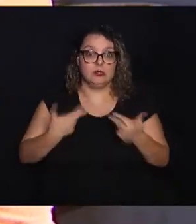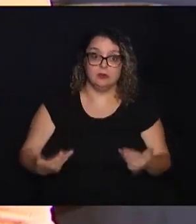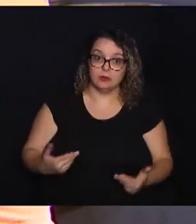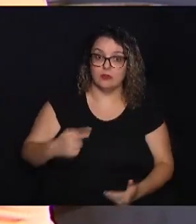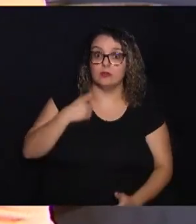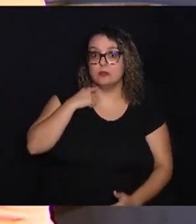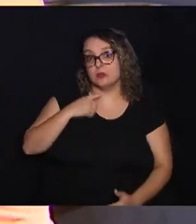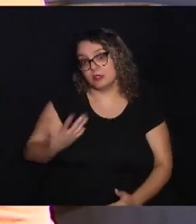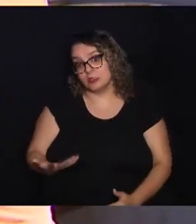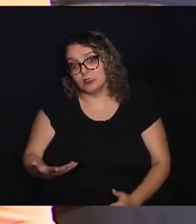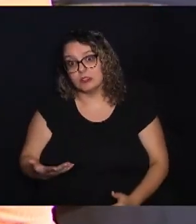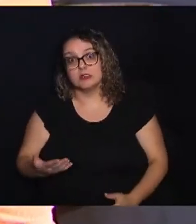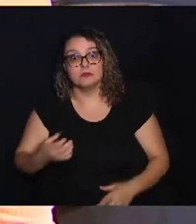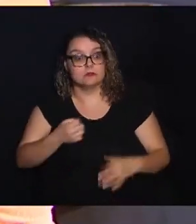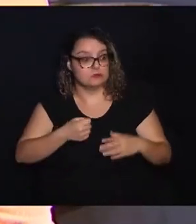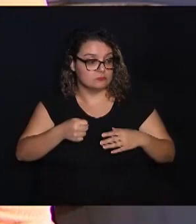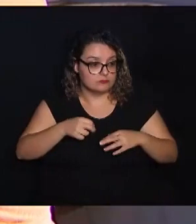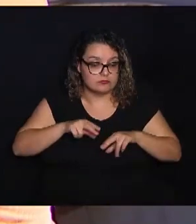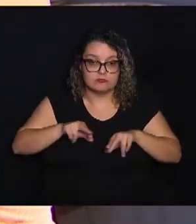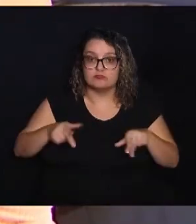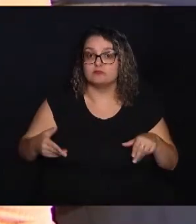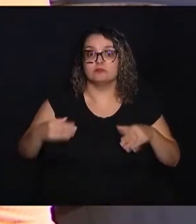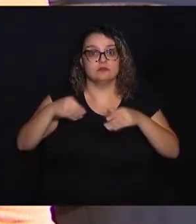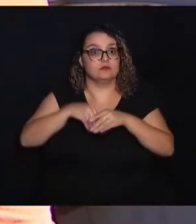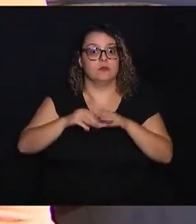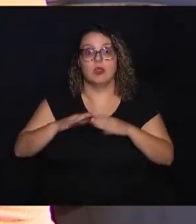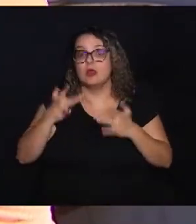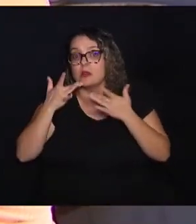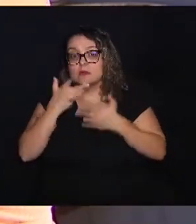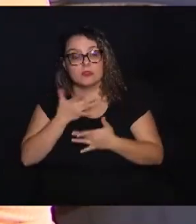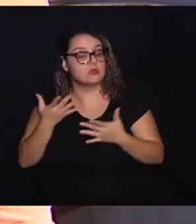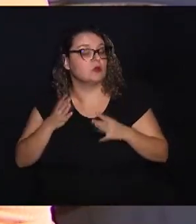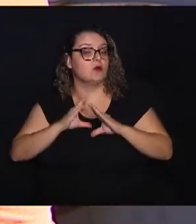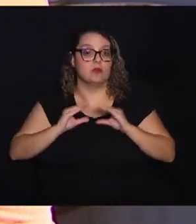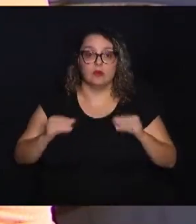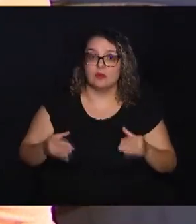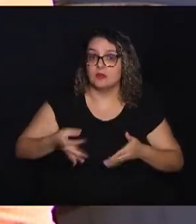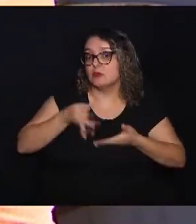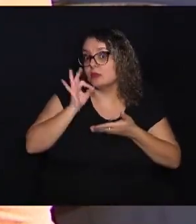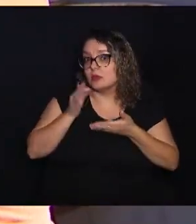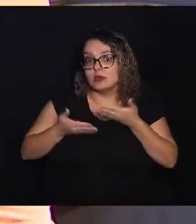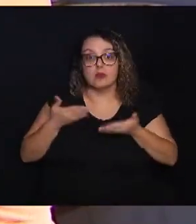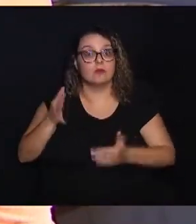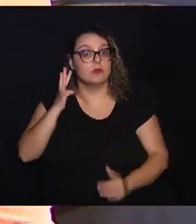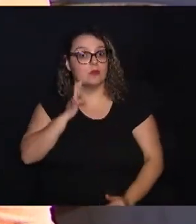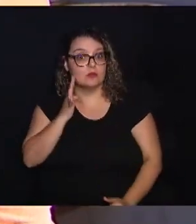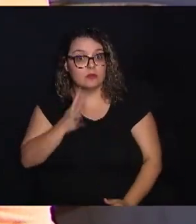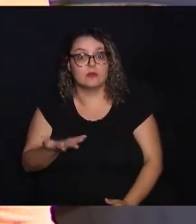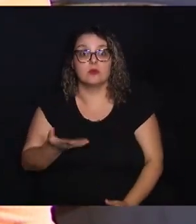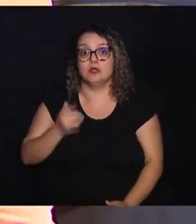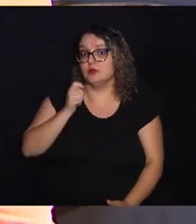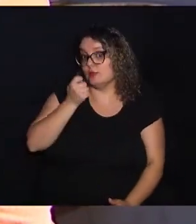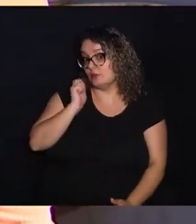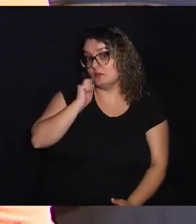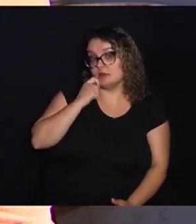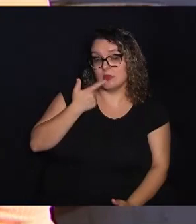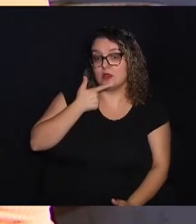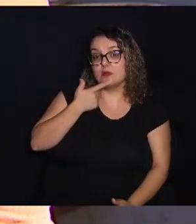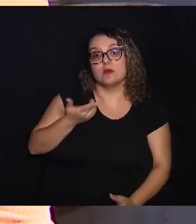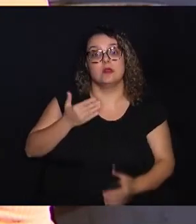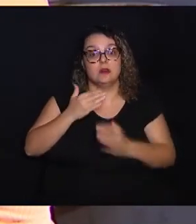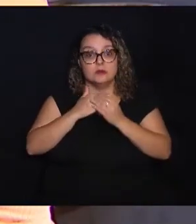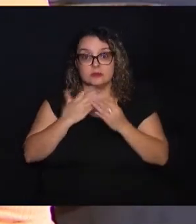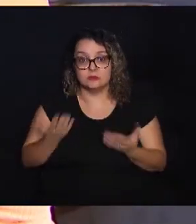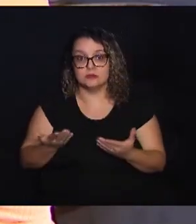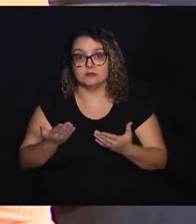mineira, caseira, uma delícia, aconchegante, sirvo um cafezinho legal, com pão de queijo, com lanchinho.